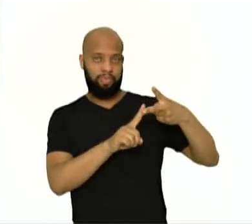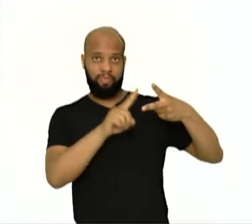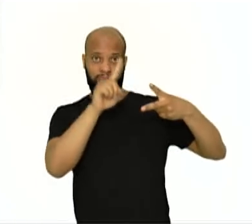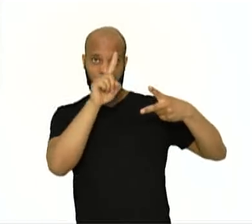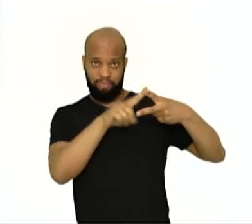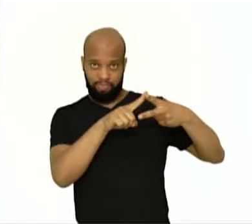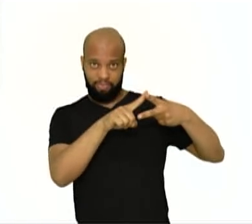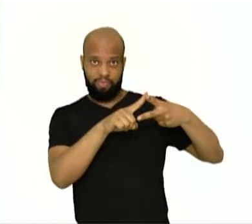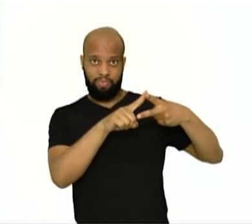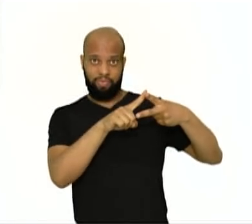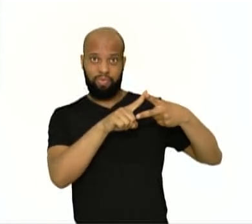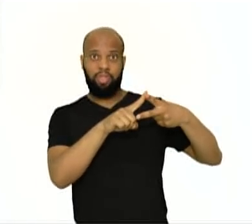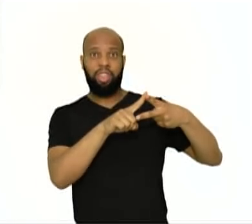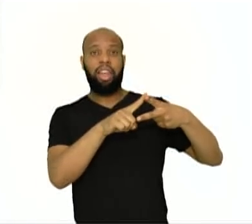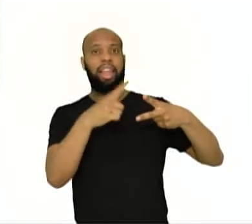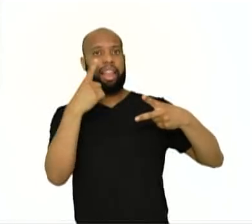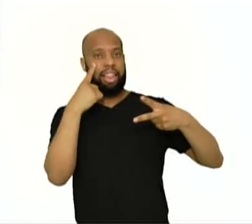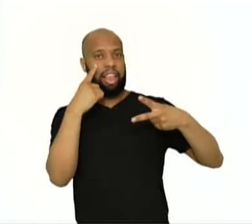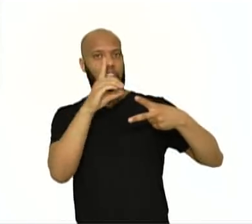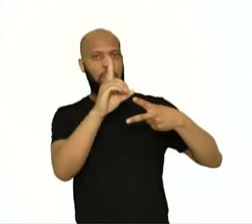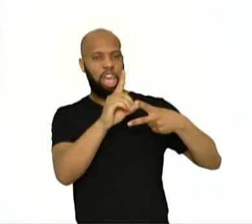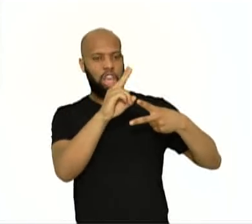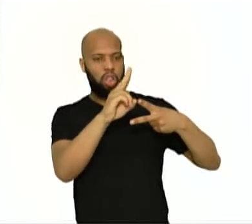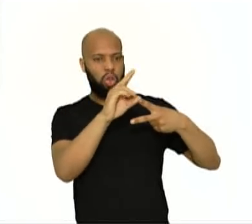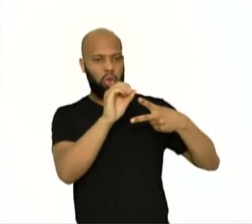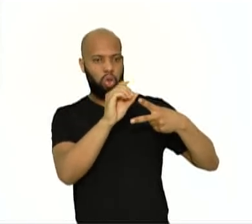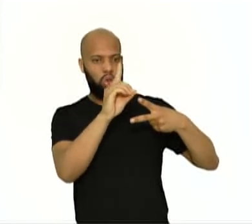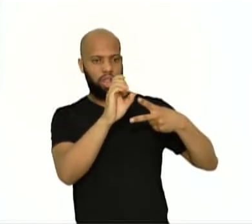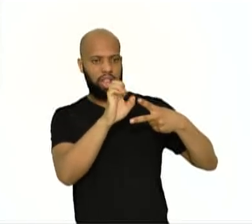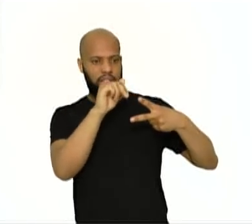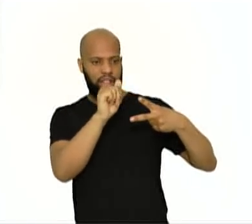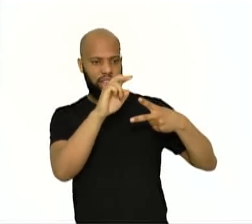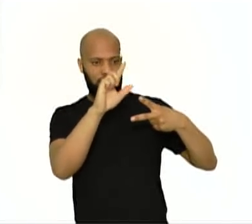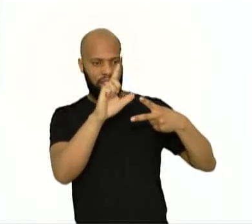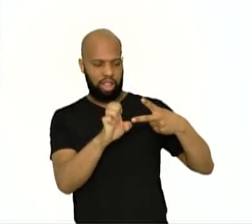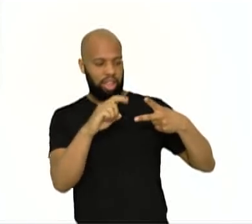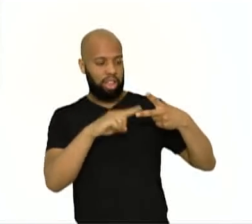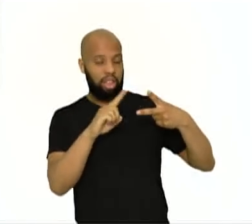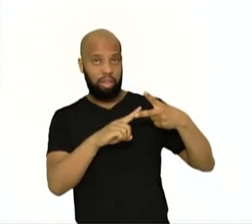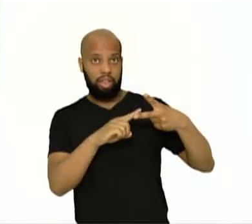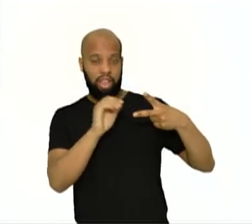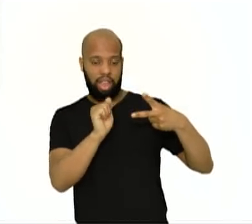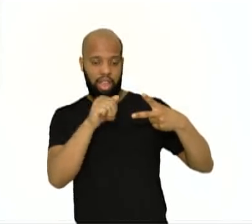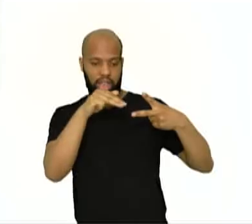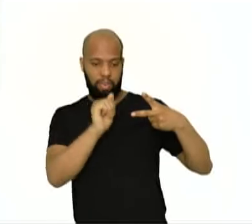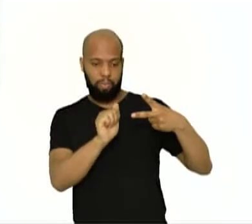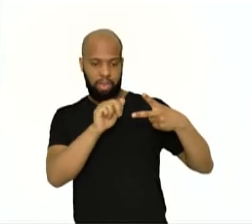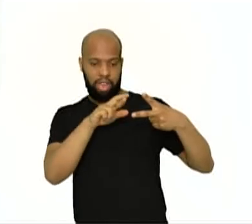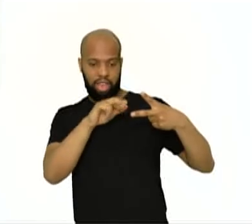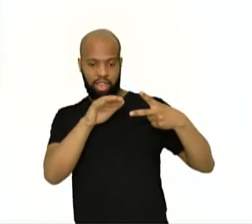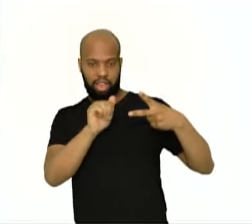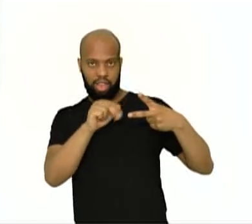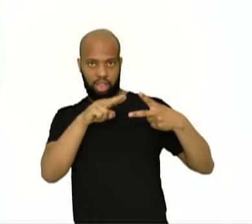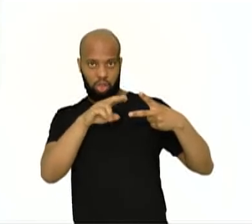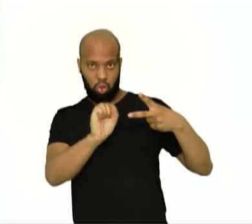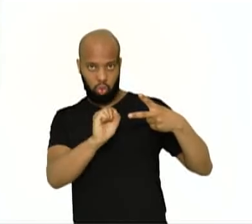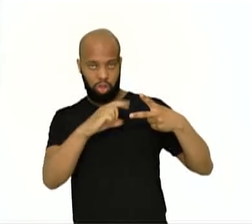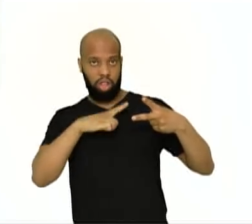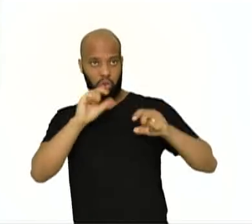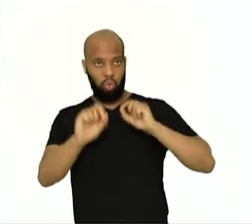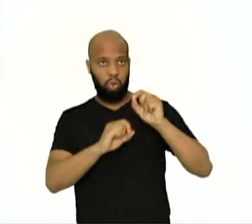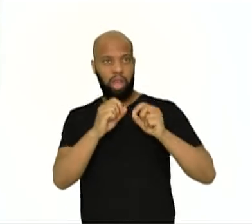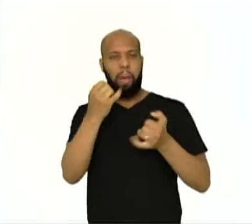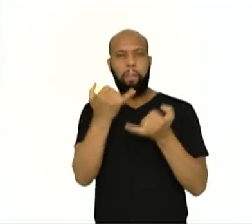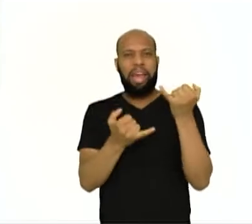Ancylostoma duodenale, a sua região da boca, onde eu vou encontrar esses ganchos ou essas placas que